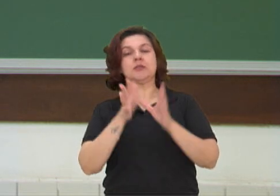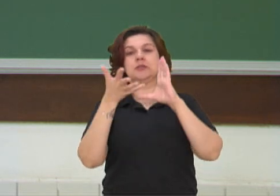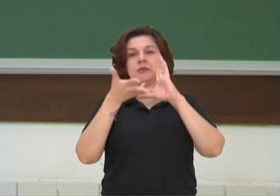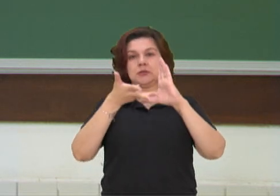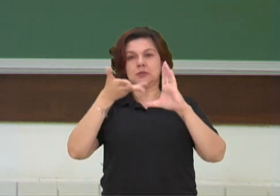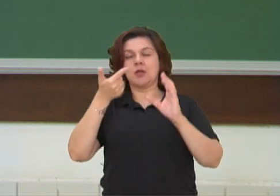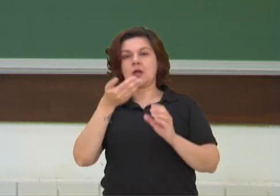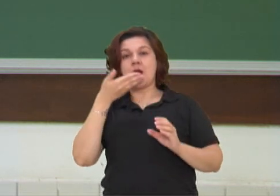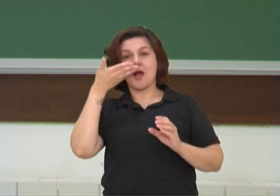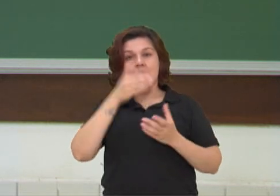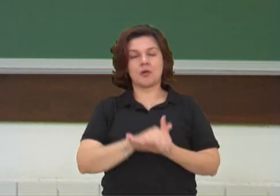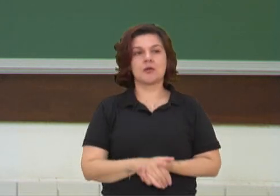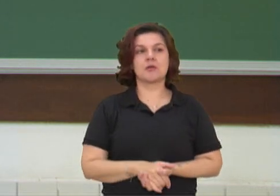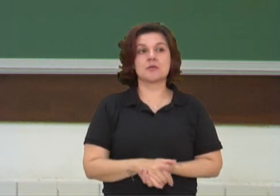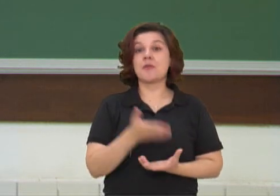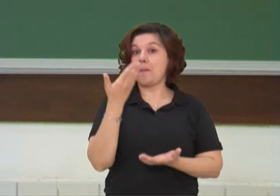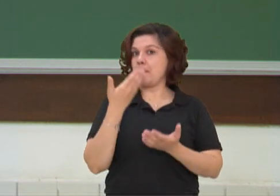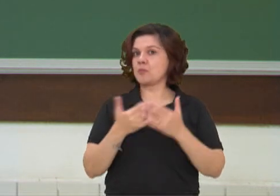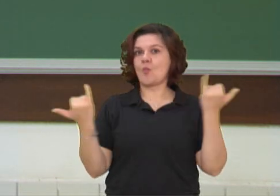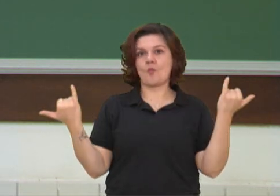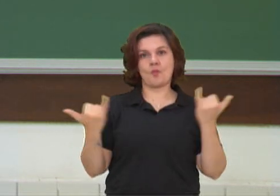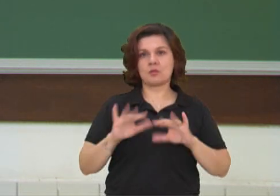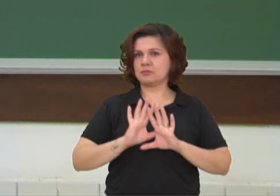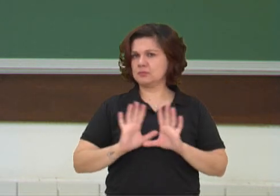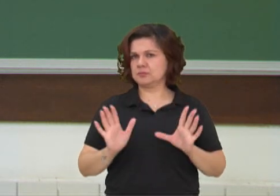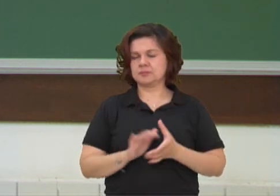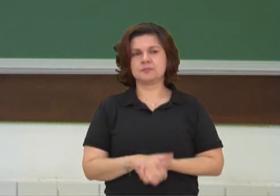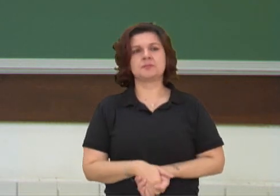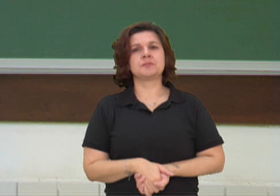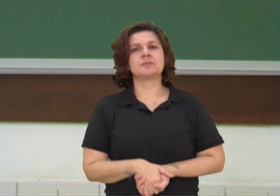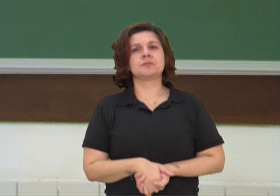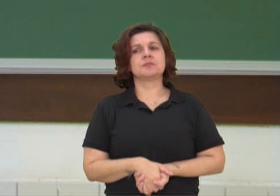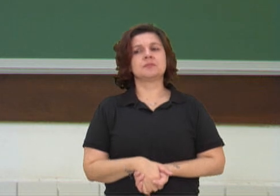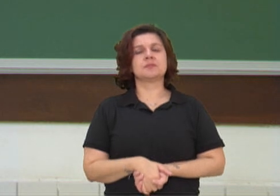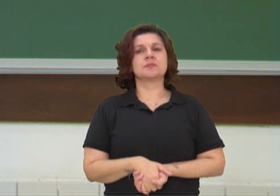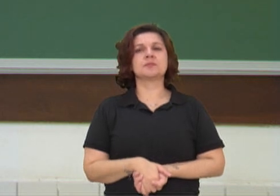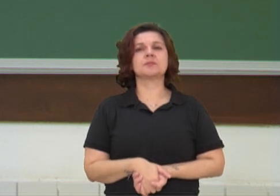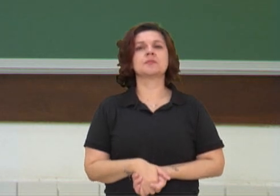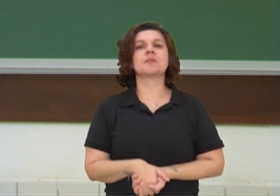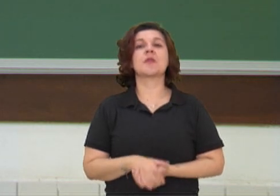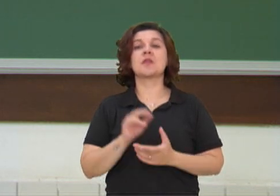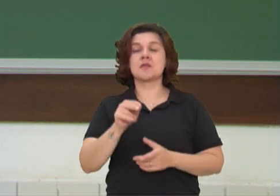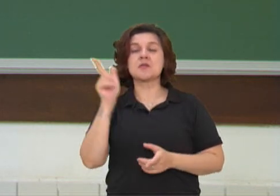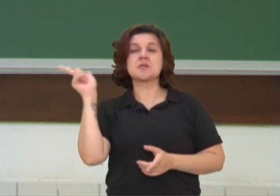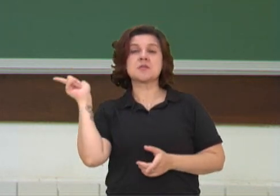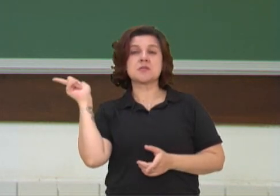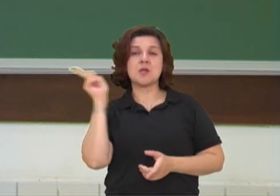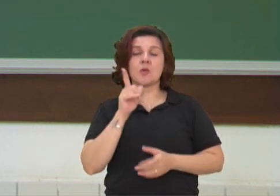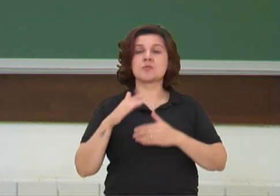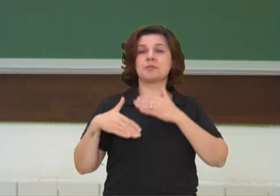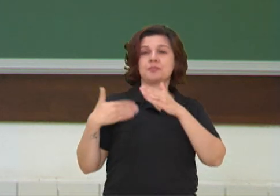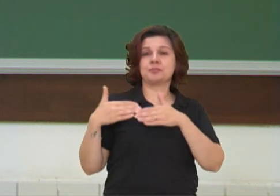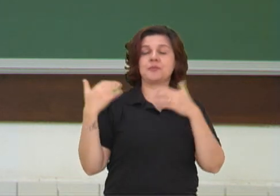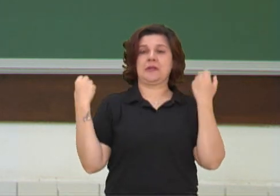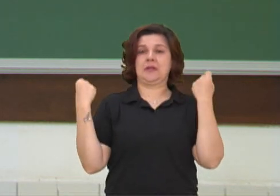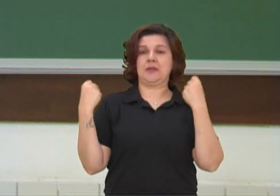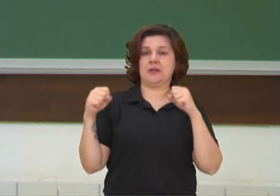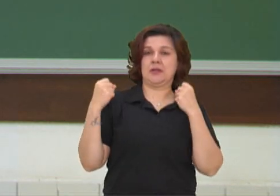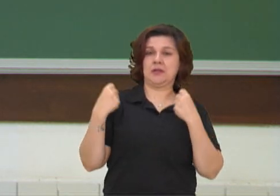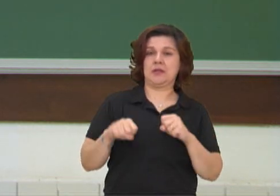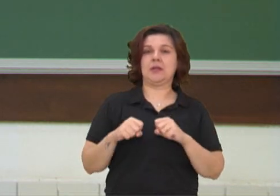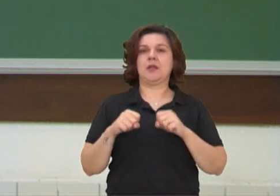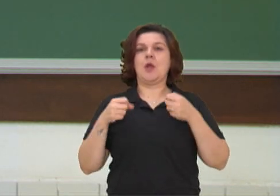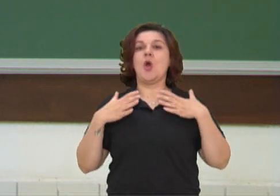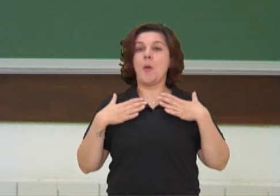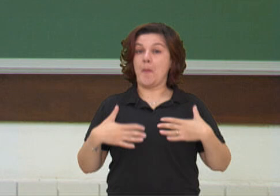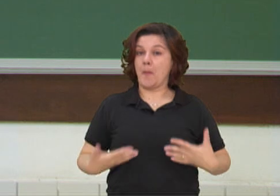você vai consequentemente perder peso. Basicamente é isso que está dizendo aqui. E você consegue trabalhar através de exercícios, usando o peso do